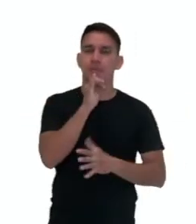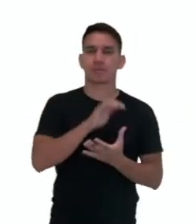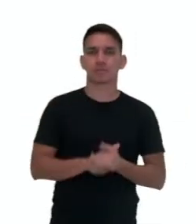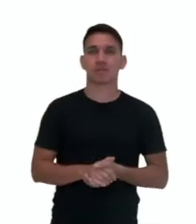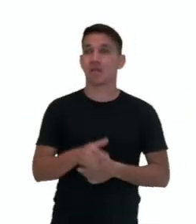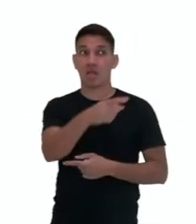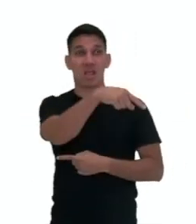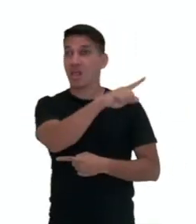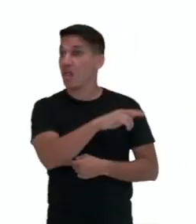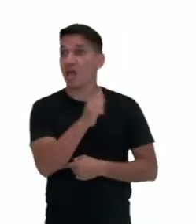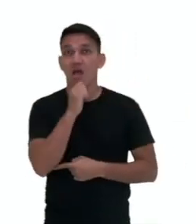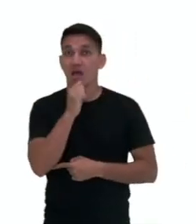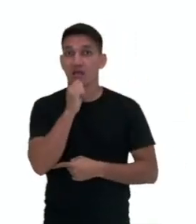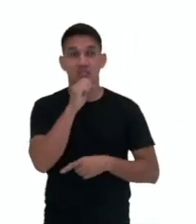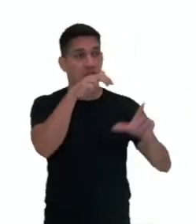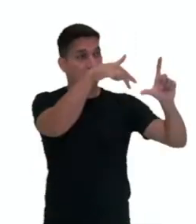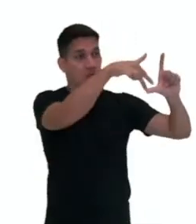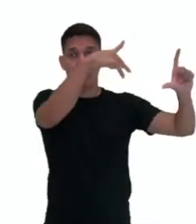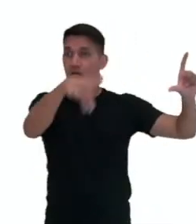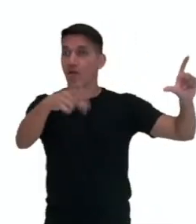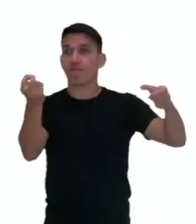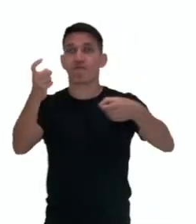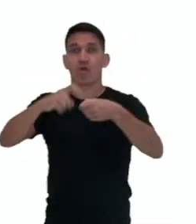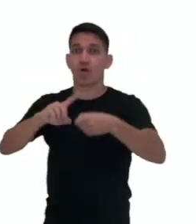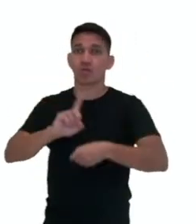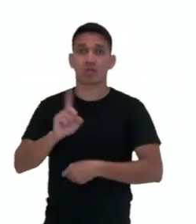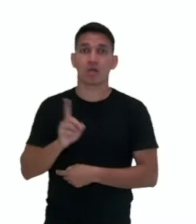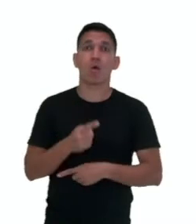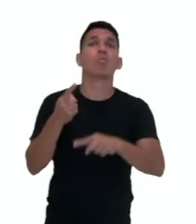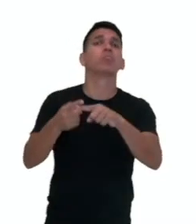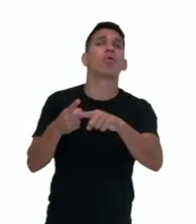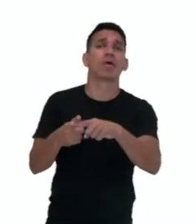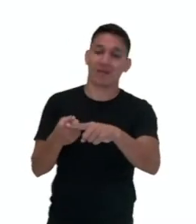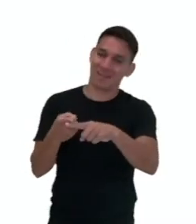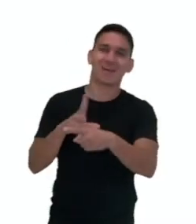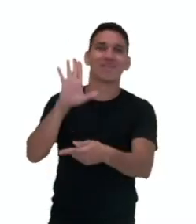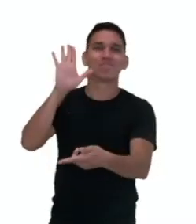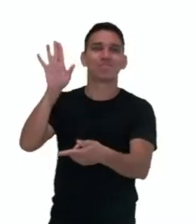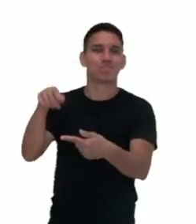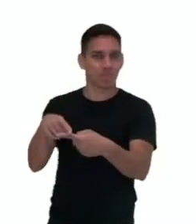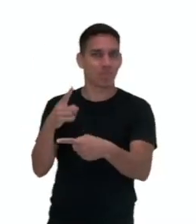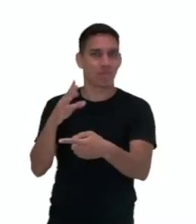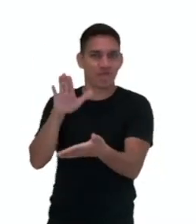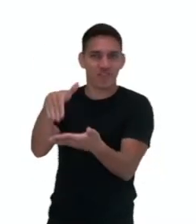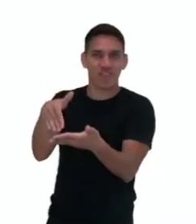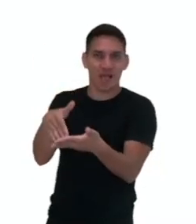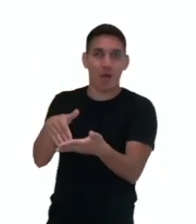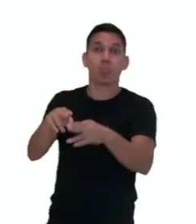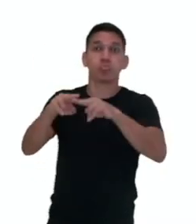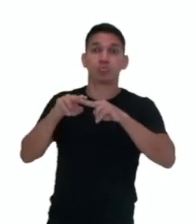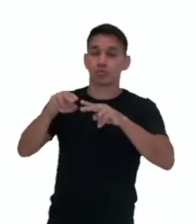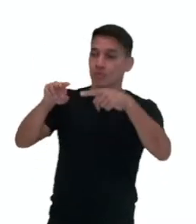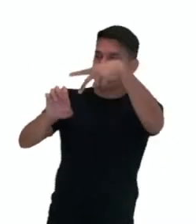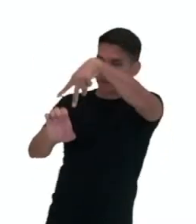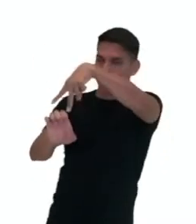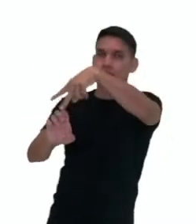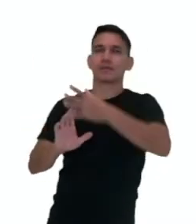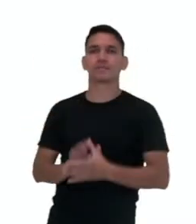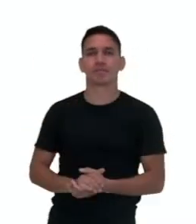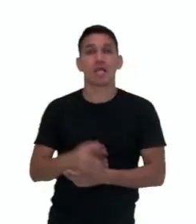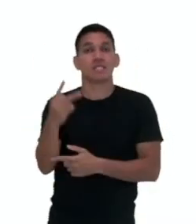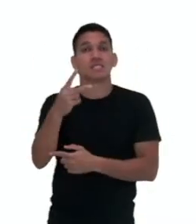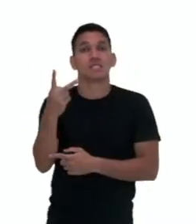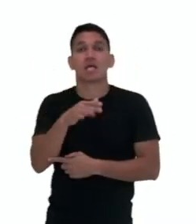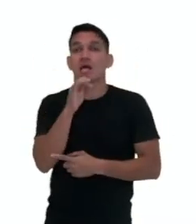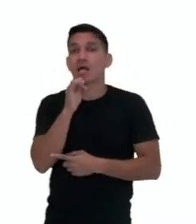não voltaram da Lua, ponto, por quê? Quando ele vai para o final da pergunta, ele ganha um acento circunflexo. E no segundo